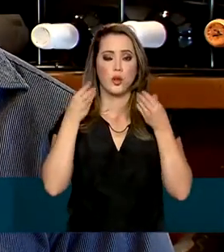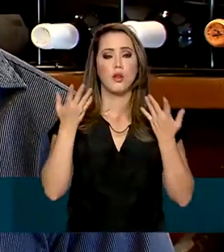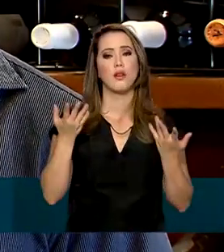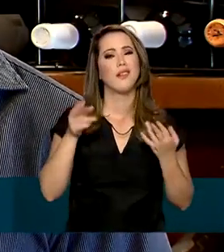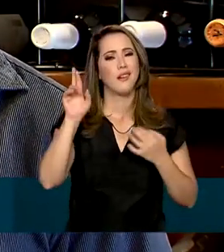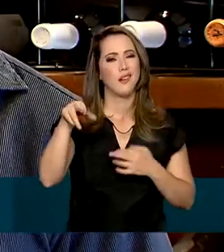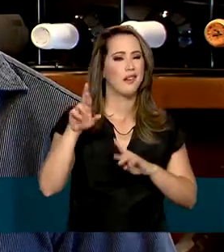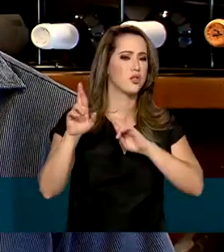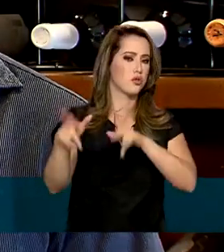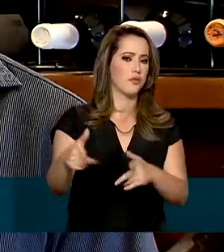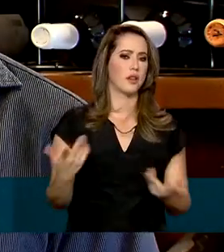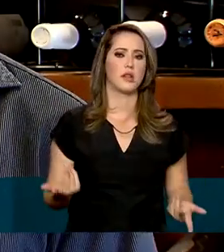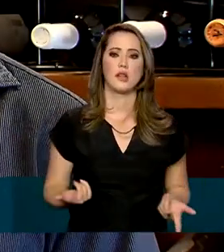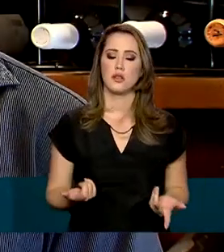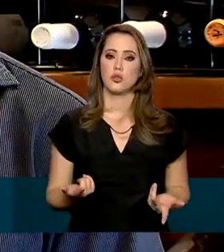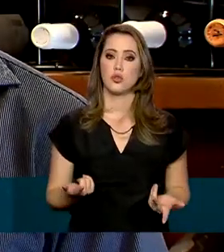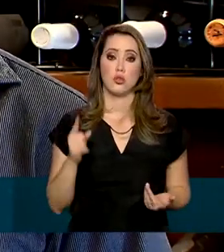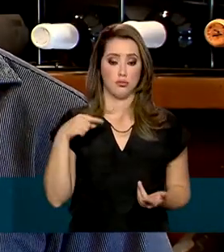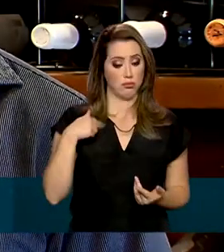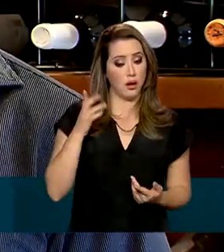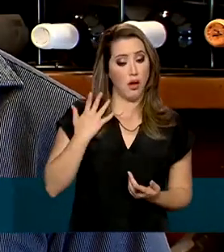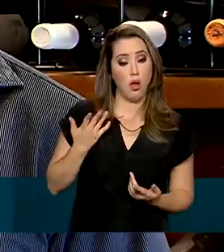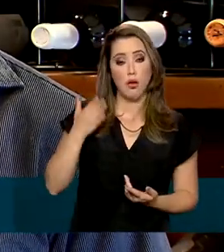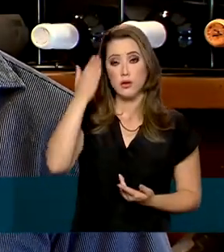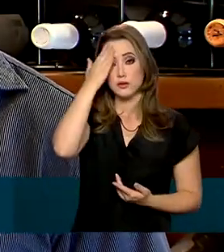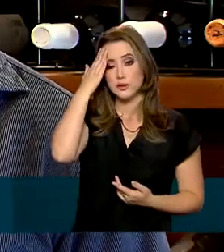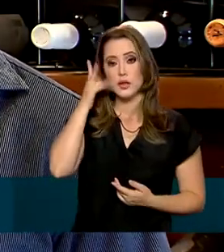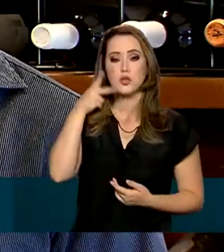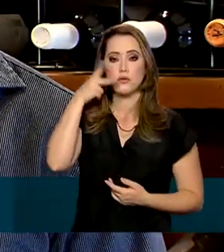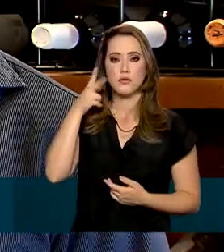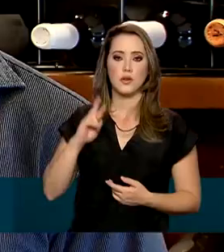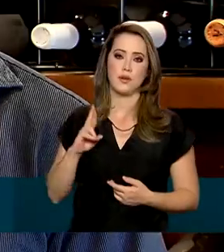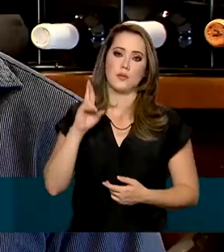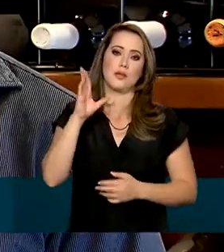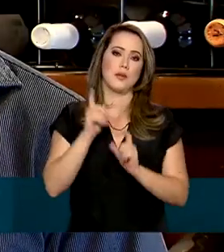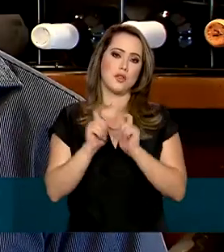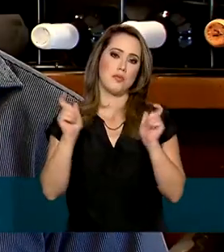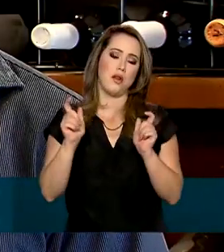diferenciado, não é a mesma função. A gente tem uma responsabilidade maior por trás disso.